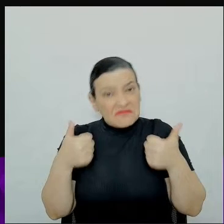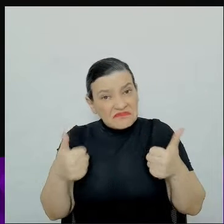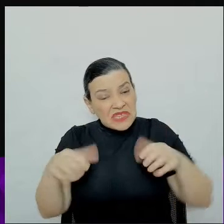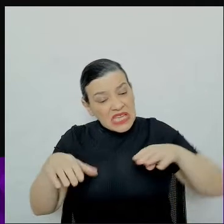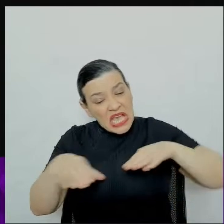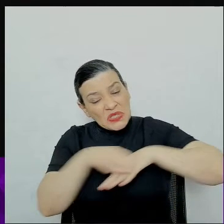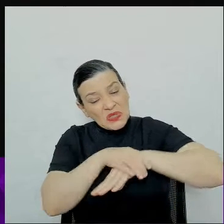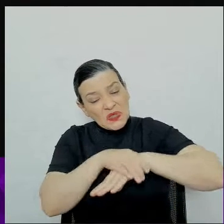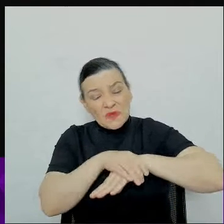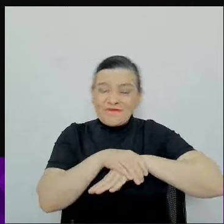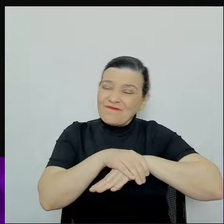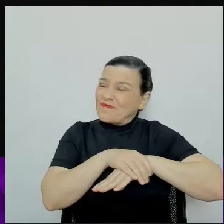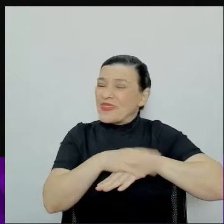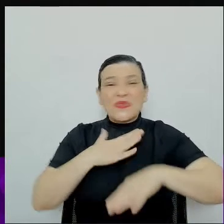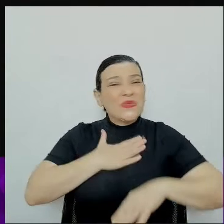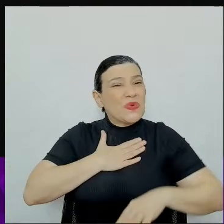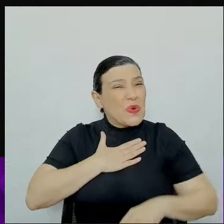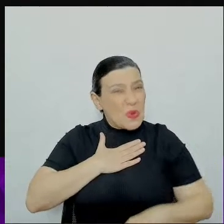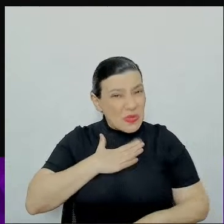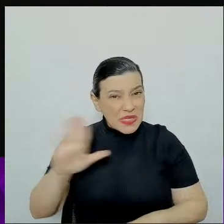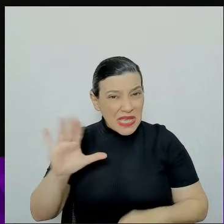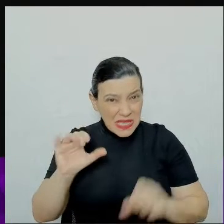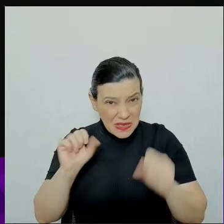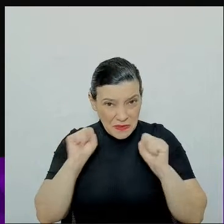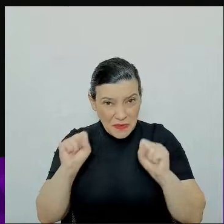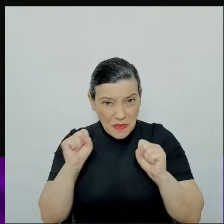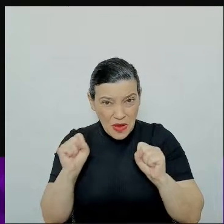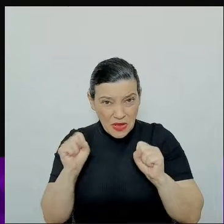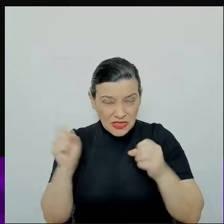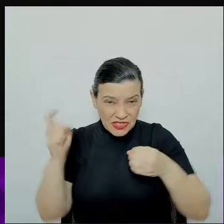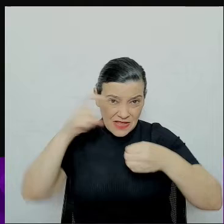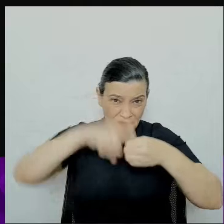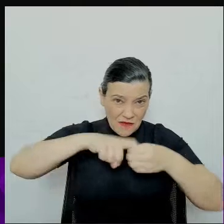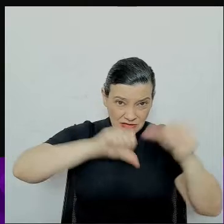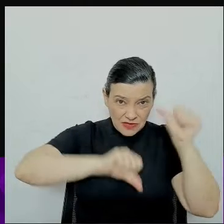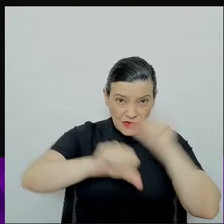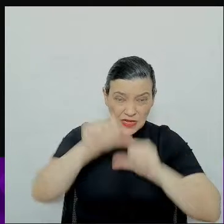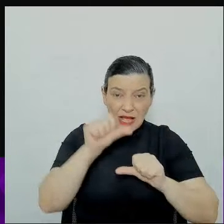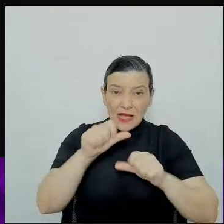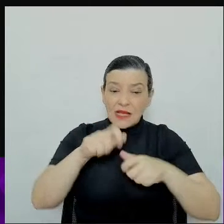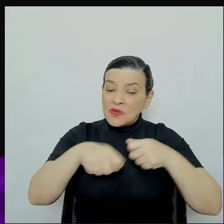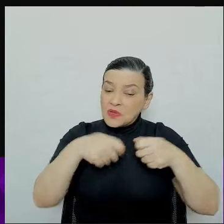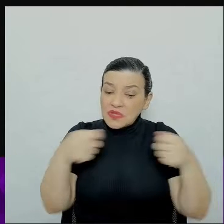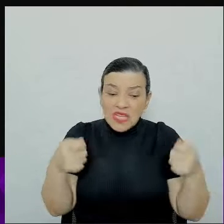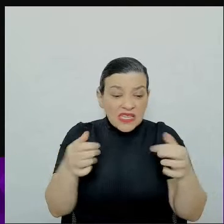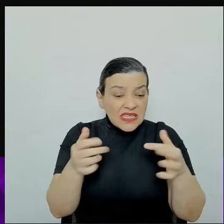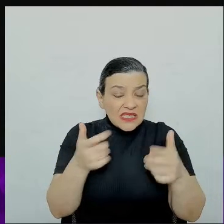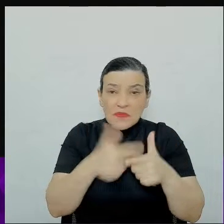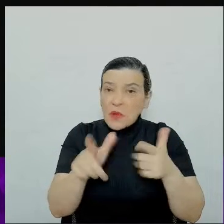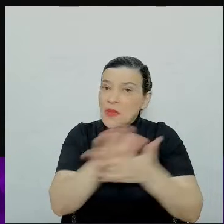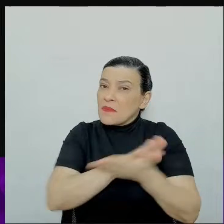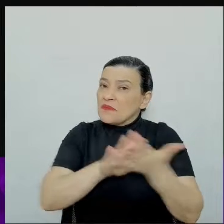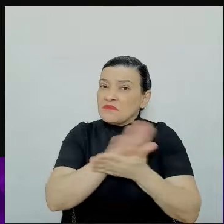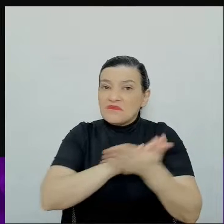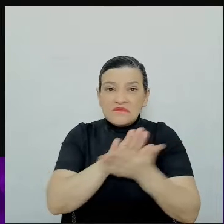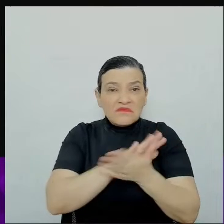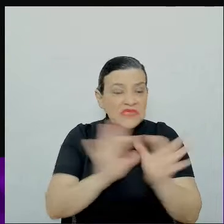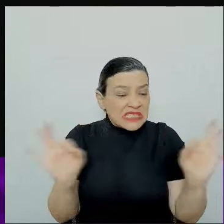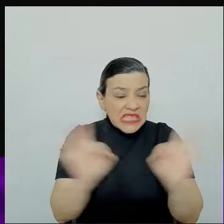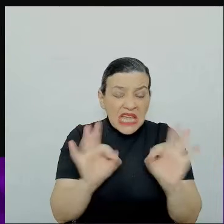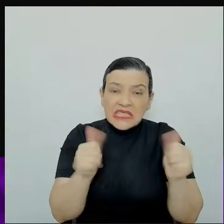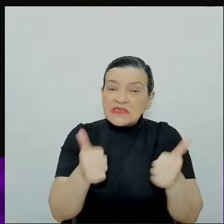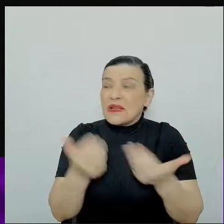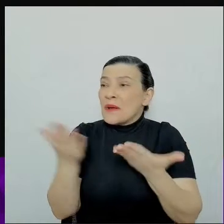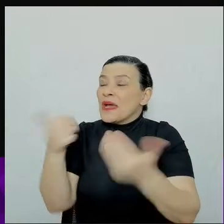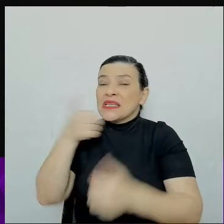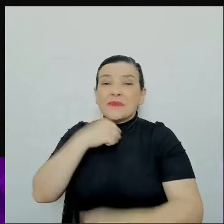mas eu não gostei. Tem como você devolver para mim? O tênis não tinha defeito, o tênis estava em perfeito estado, só que ela não gostou